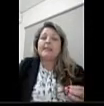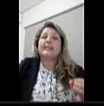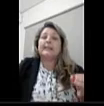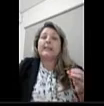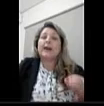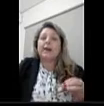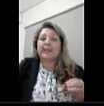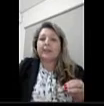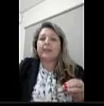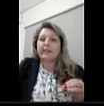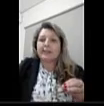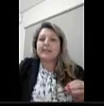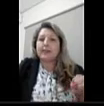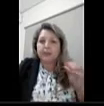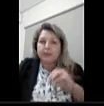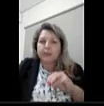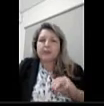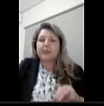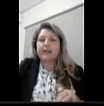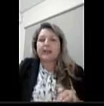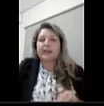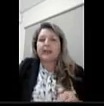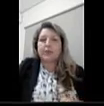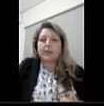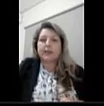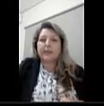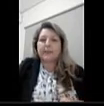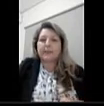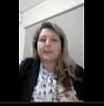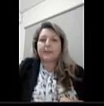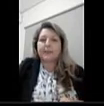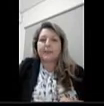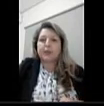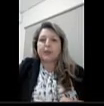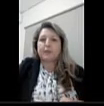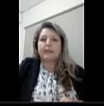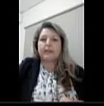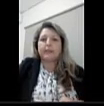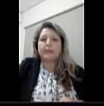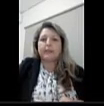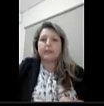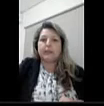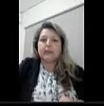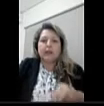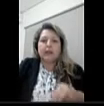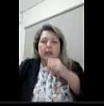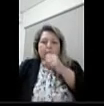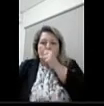ainda, na hora da avaliação. Nós vamos falar disso também. Pode passar, Lívia.